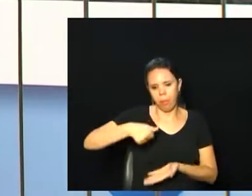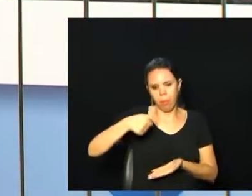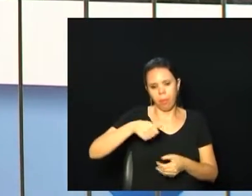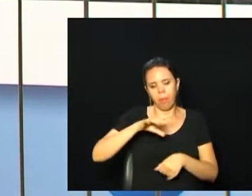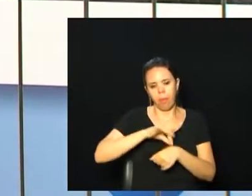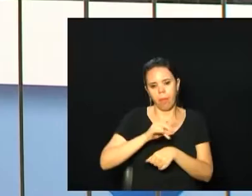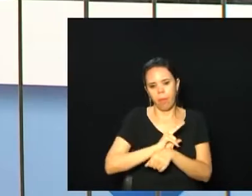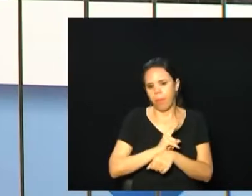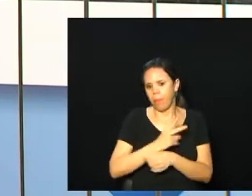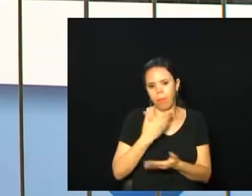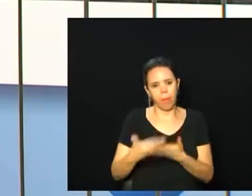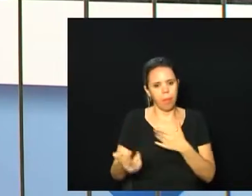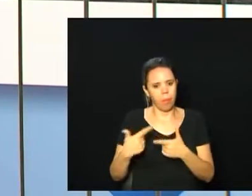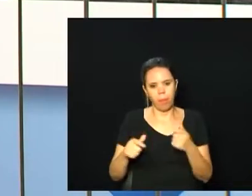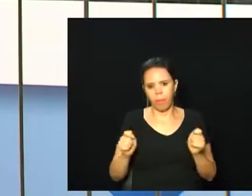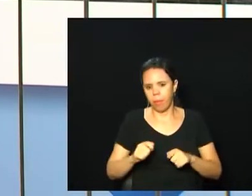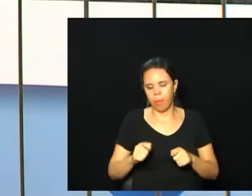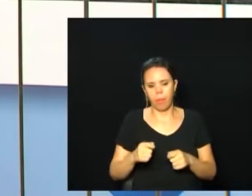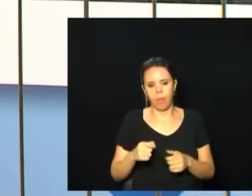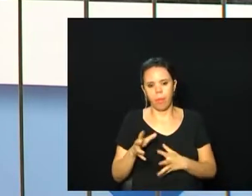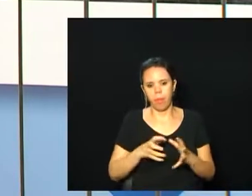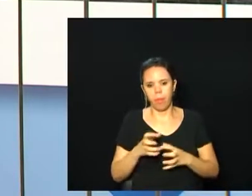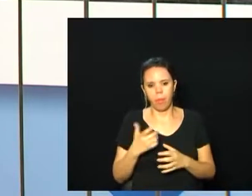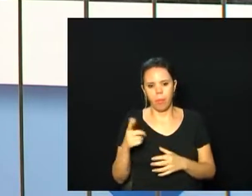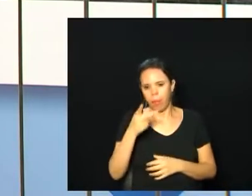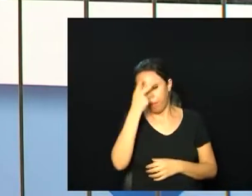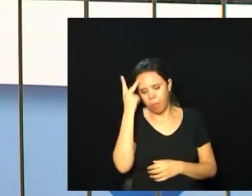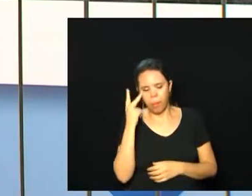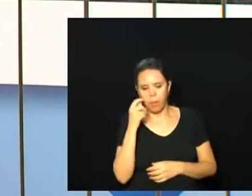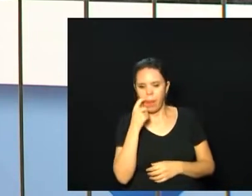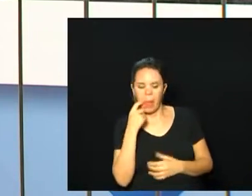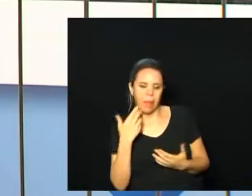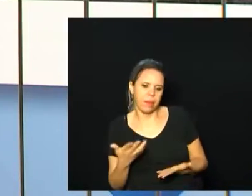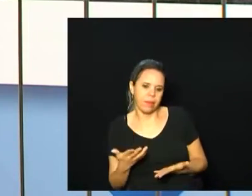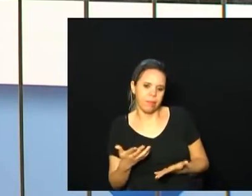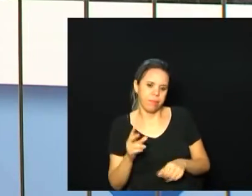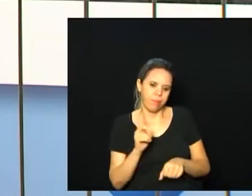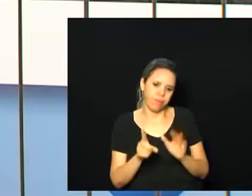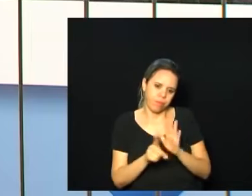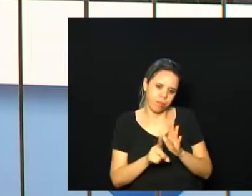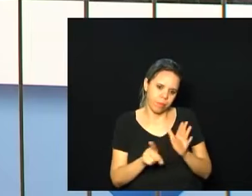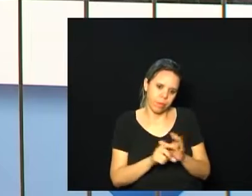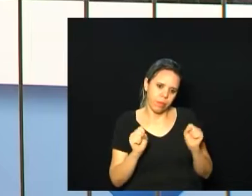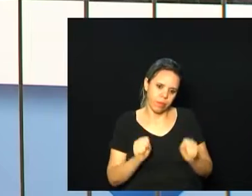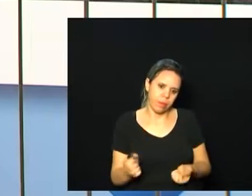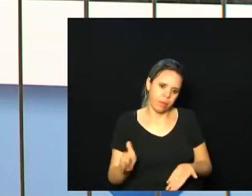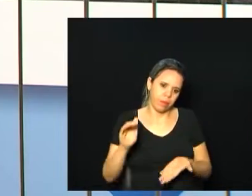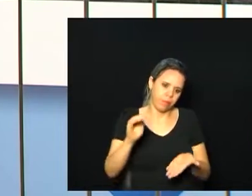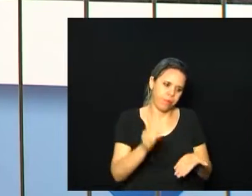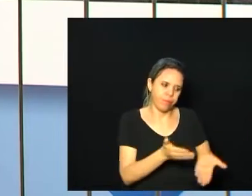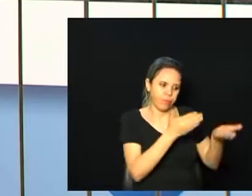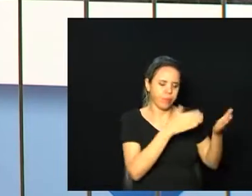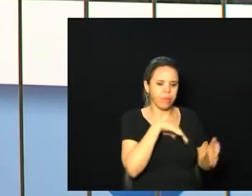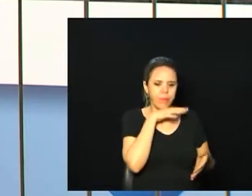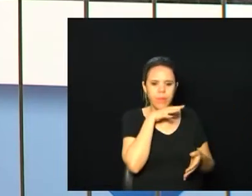a fim de não causar possíveis transtornos a outros passageiros. O tutor terá permissão para carregar o animal